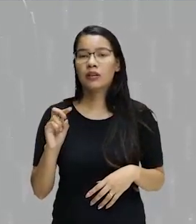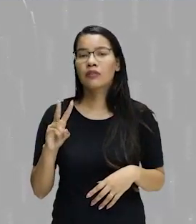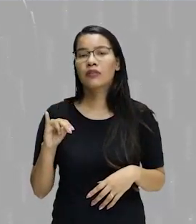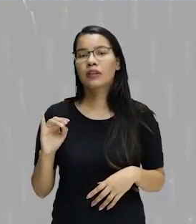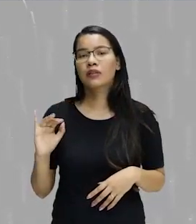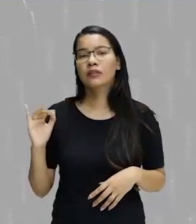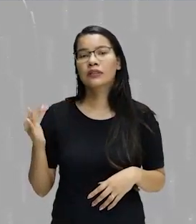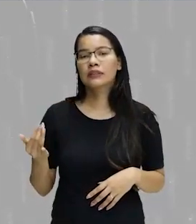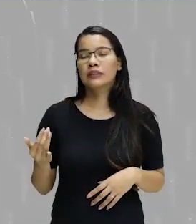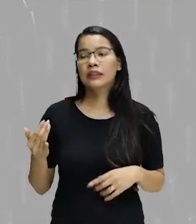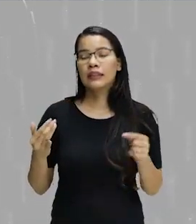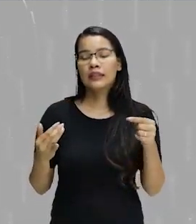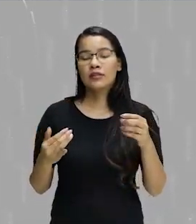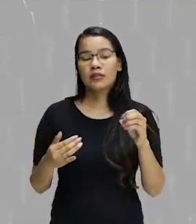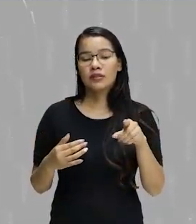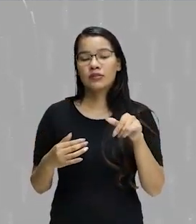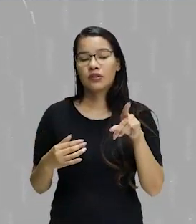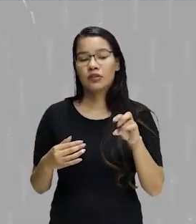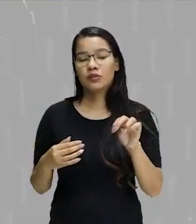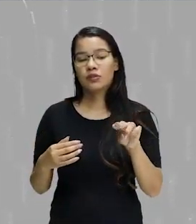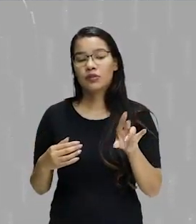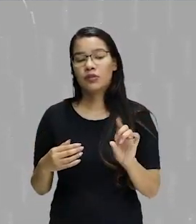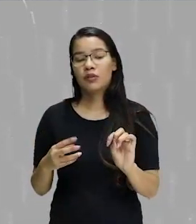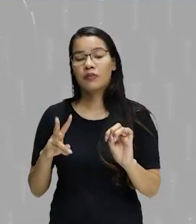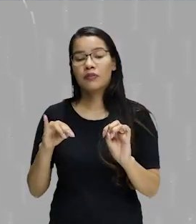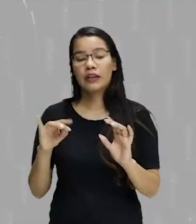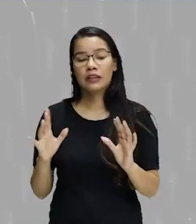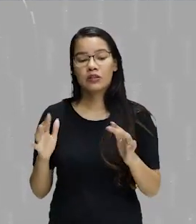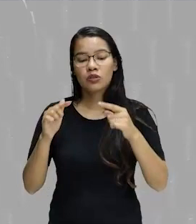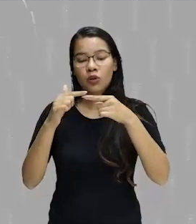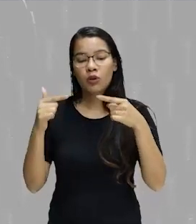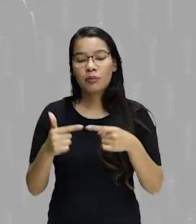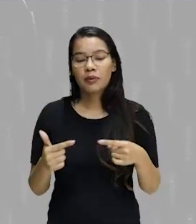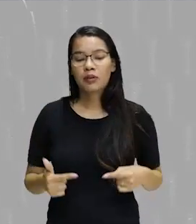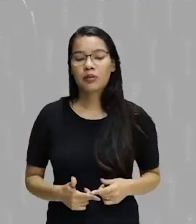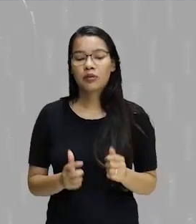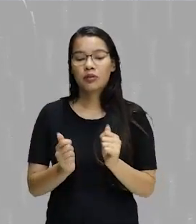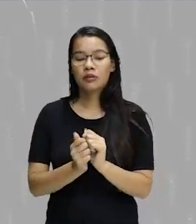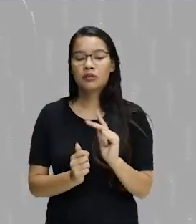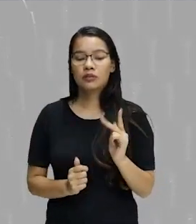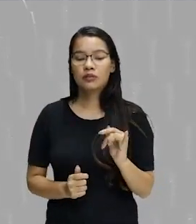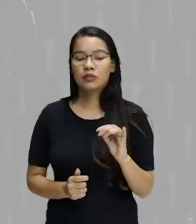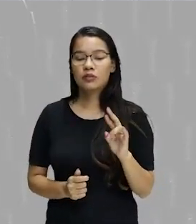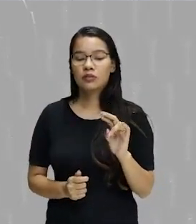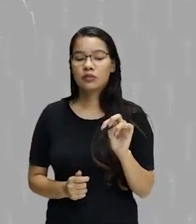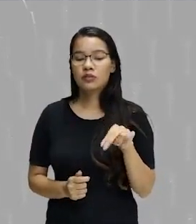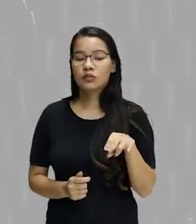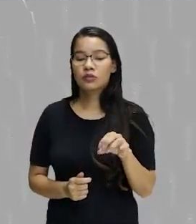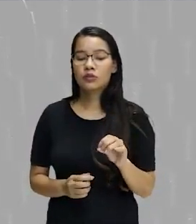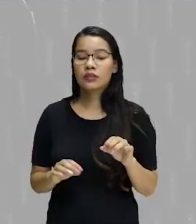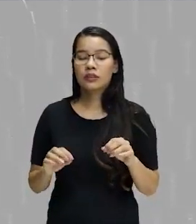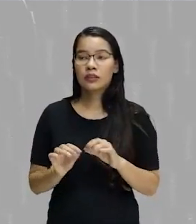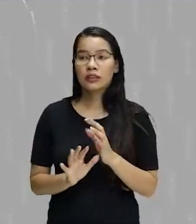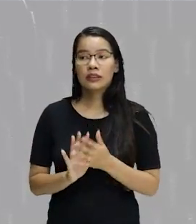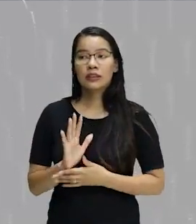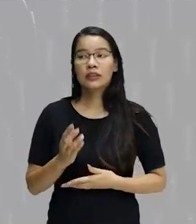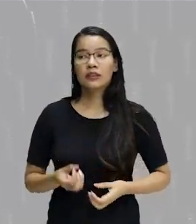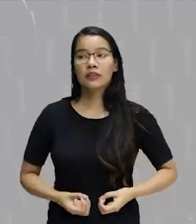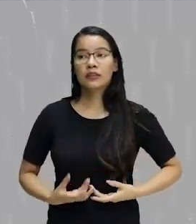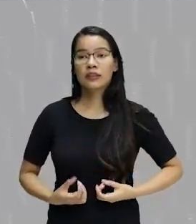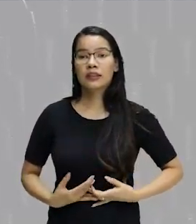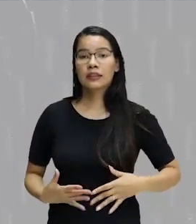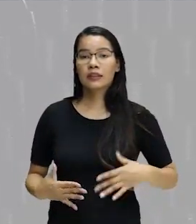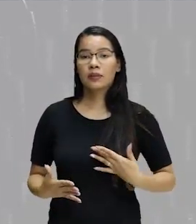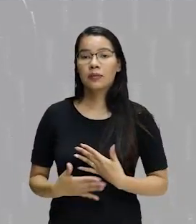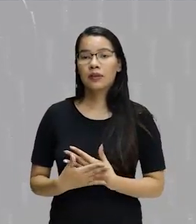só, esse oxigênio ele vai se combinar com o hidrogênio, gerando inicialmente, olha só, mais